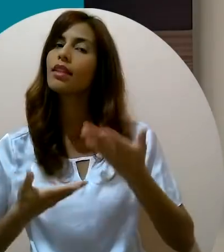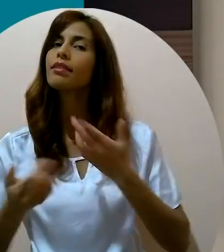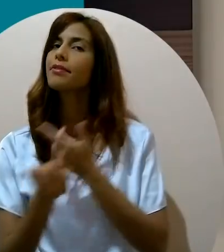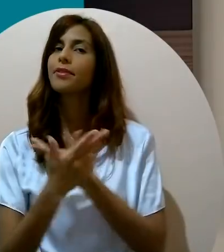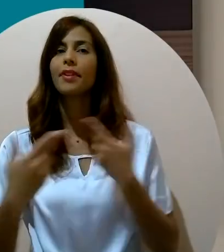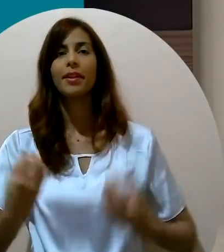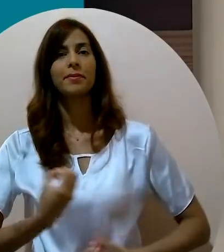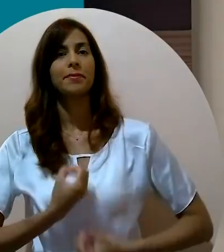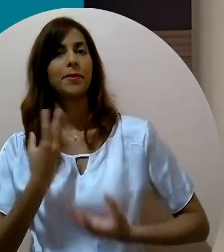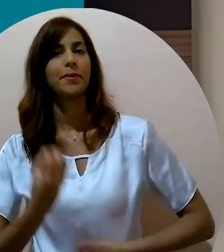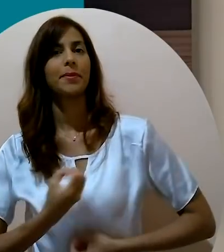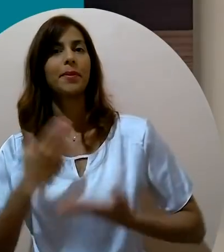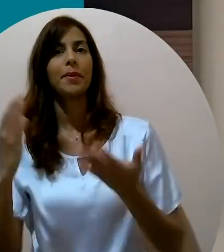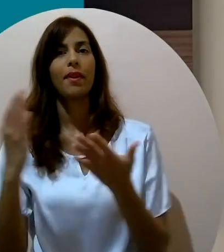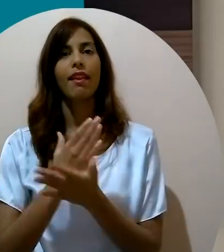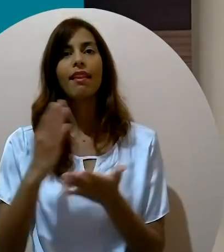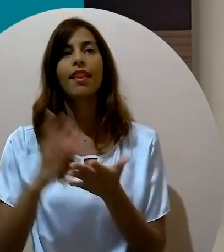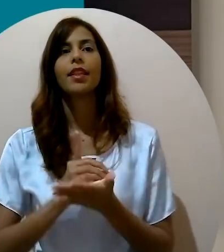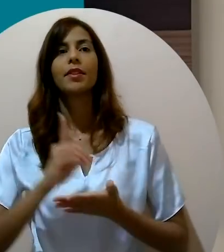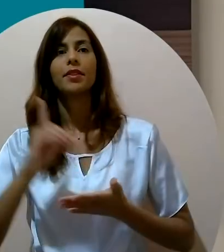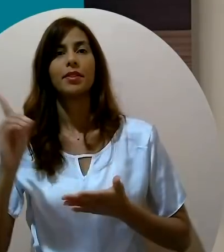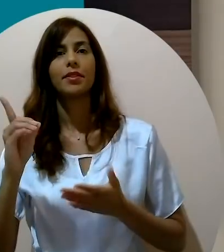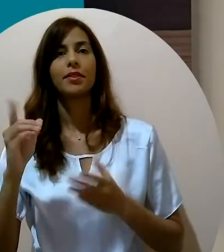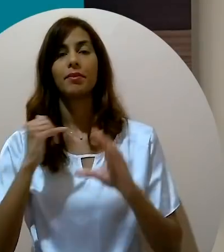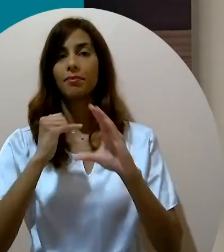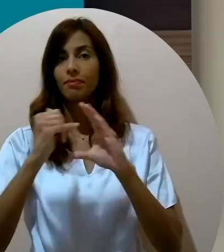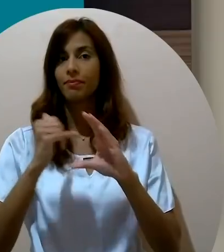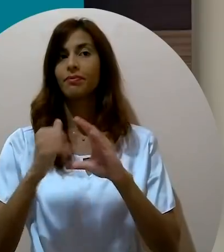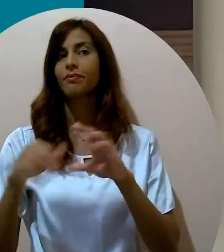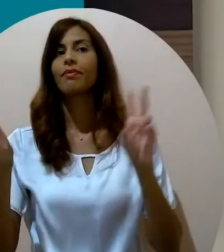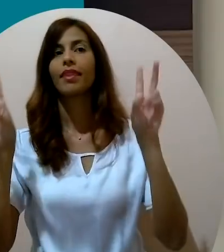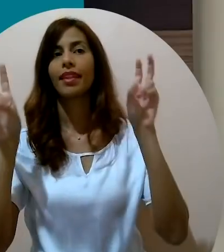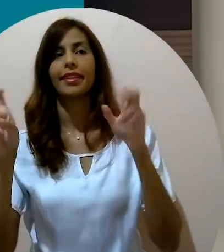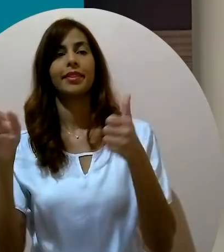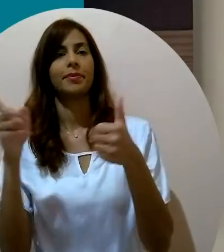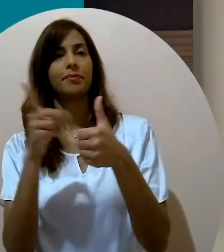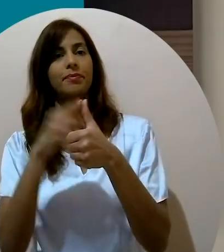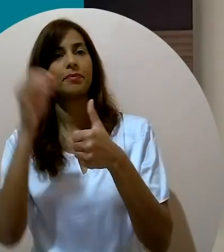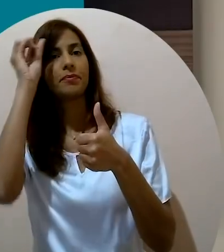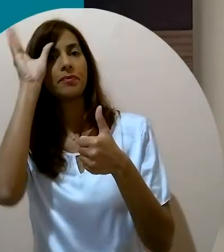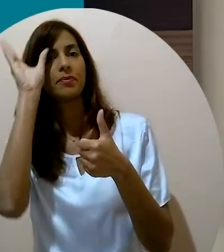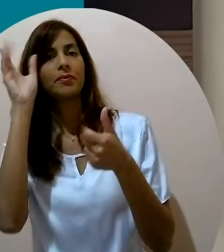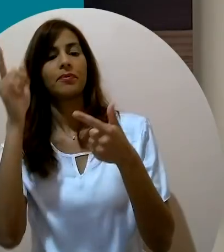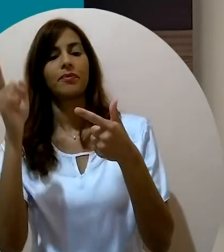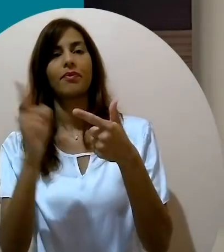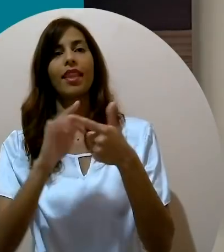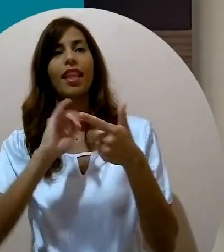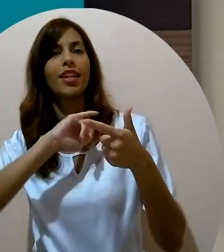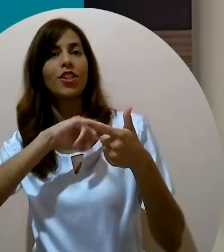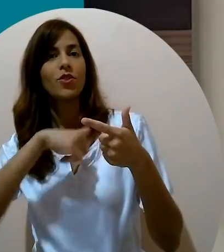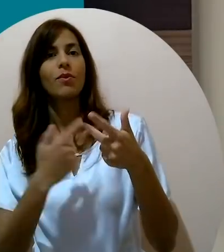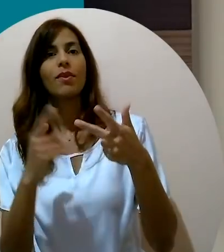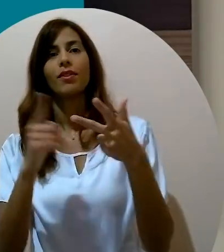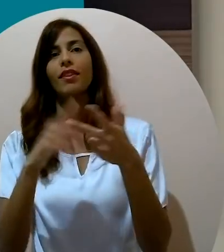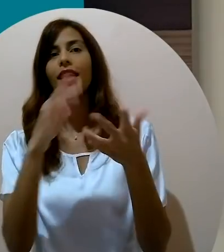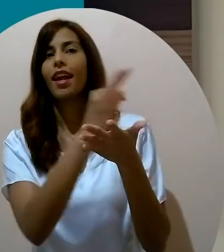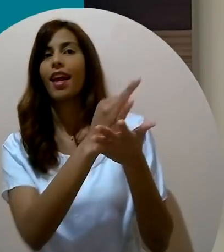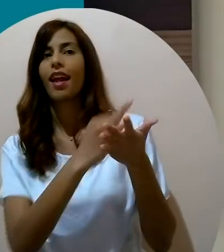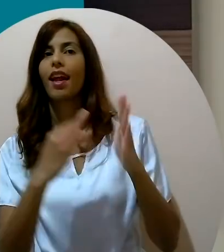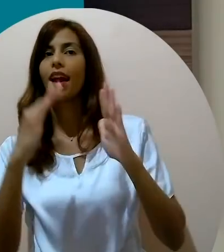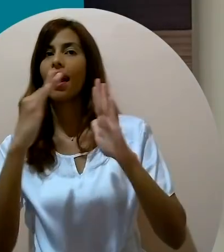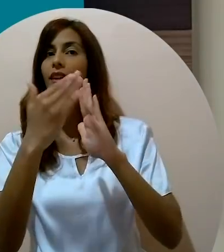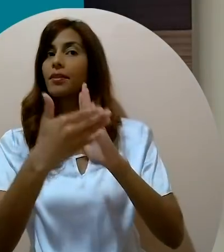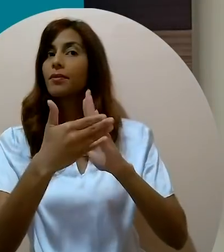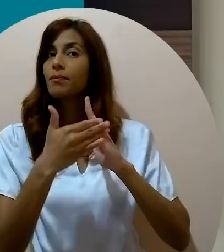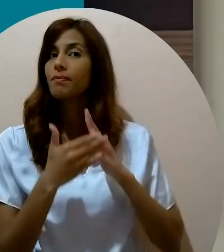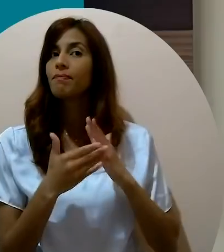além disso, tem disponibilizado diversas meditações que são enviadas por WhatsApp. Meditações em Provérbios,